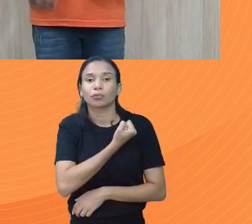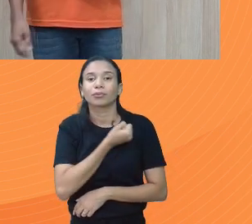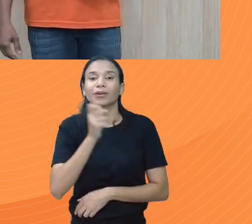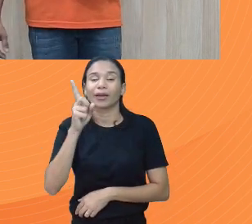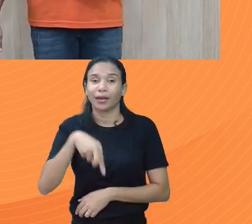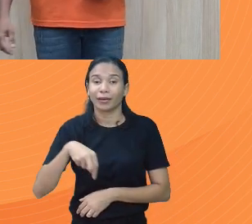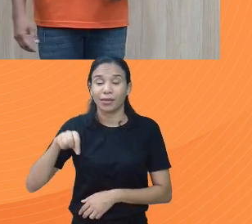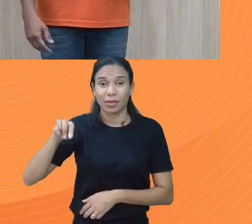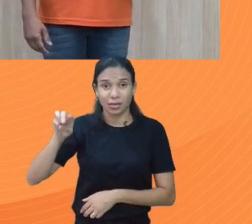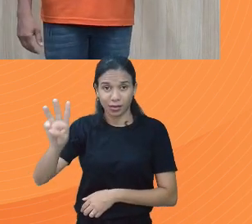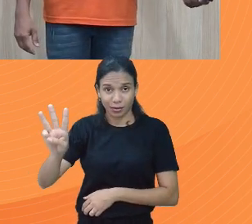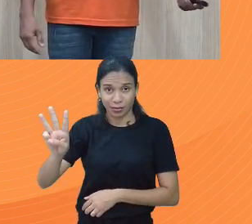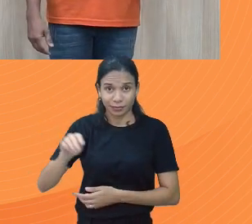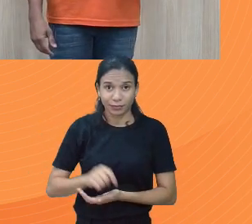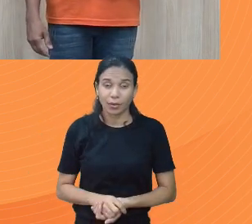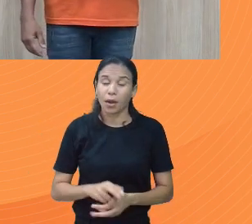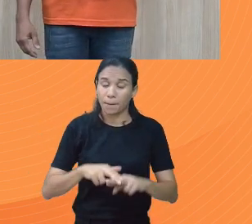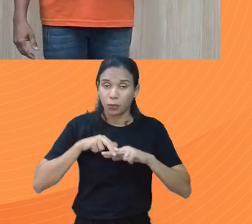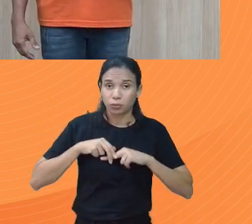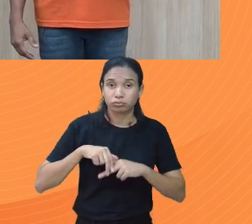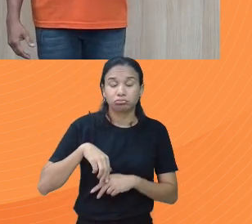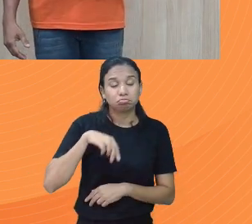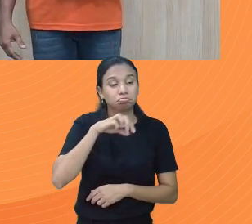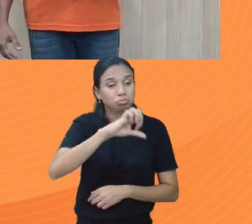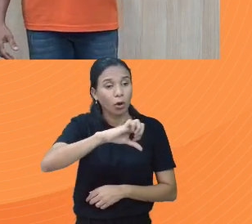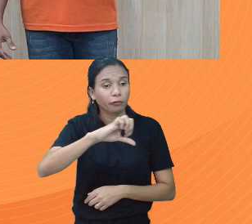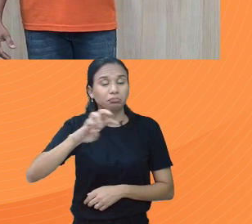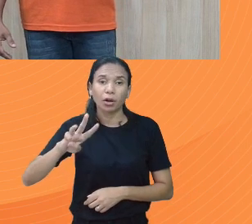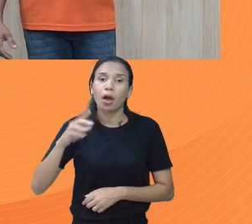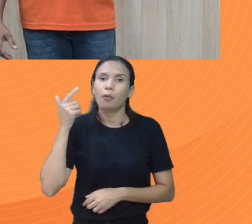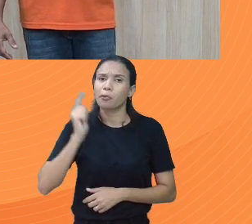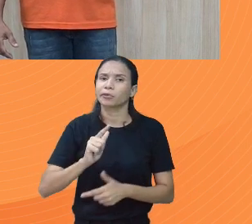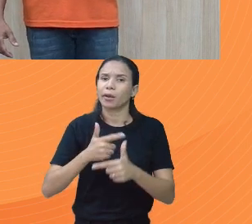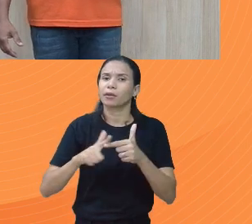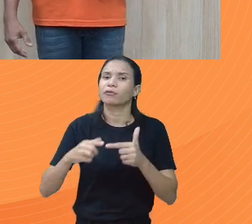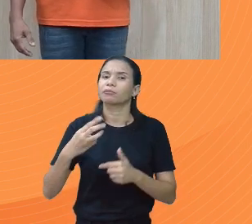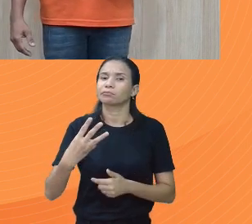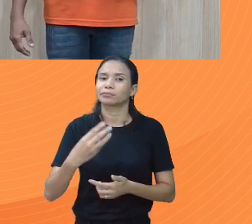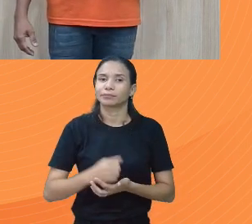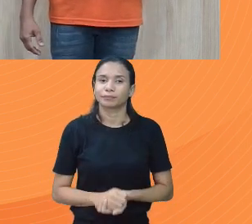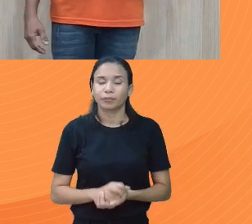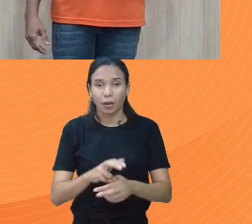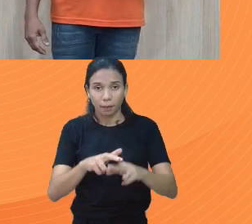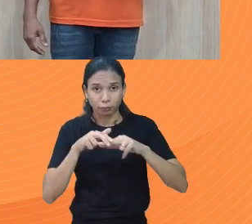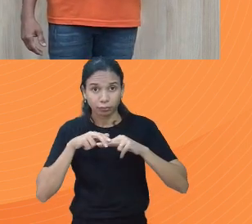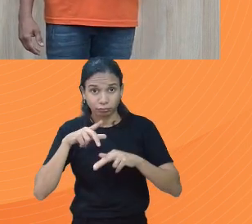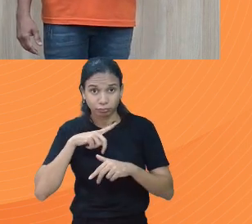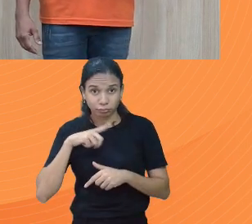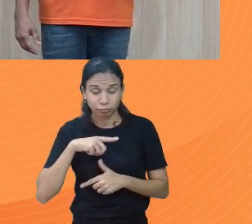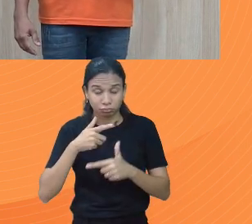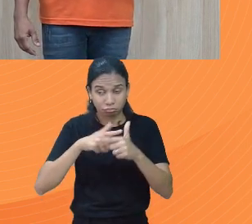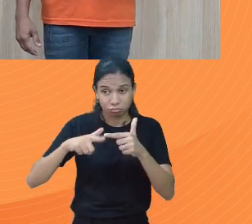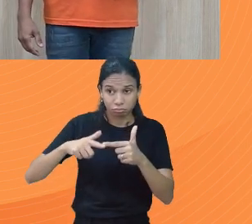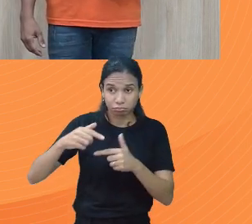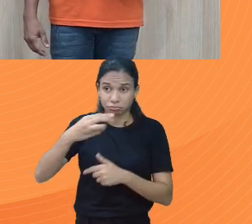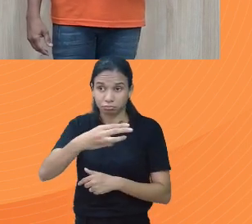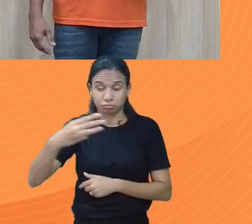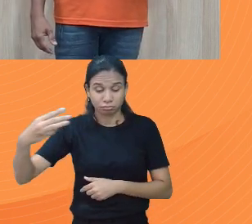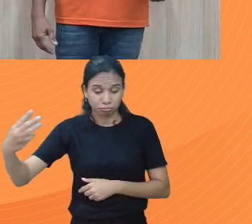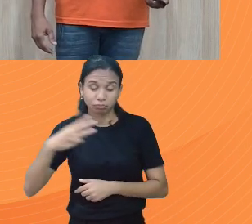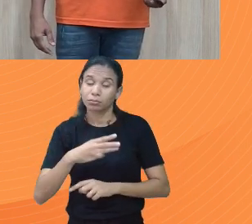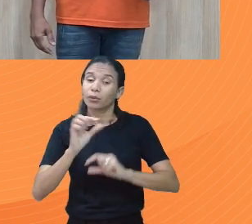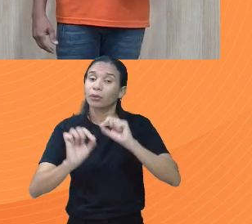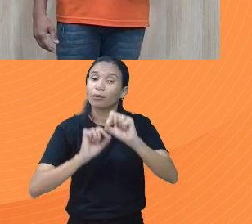o 3. Tanto o 9 quanto o 3 dá para dividir por 3. Então, quando eu divido aí 9 por 3 e 3 por 3, eu encontro